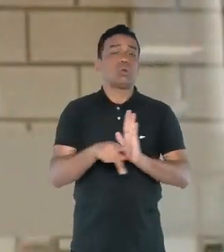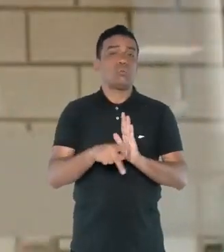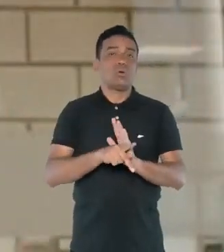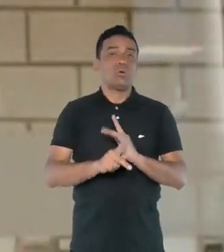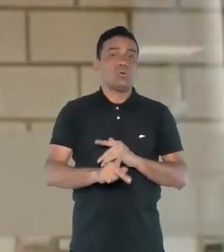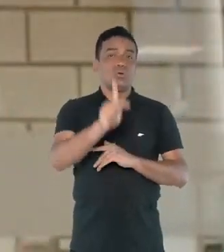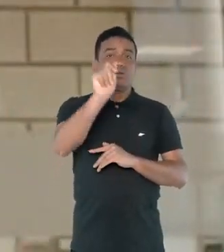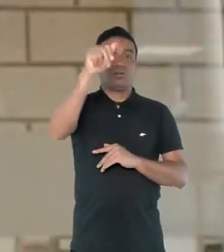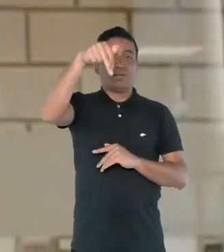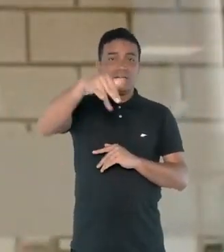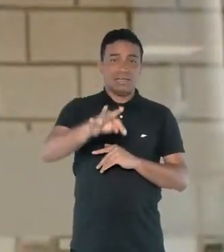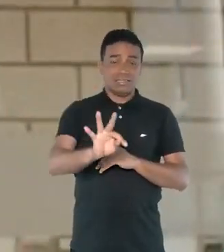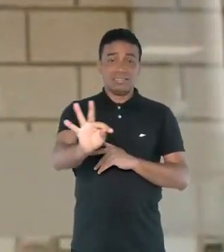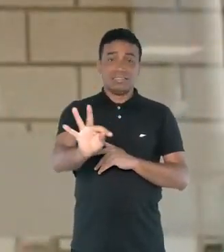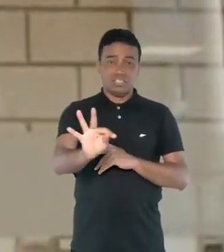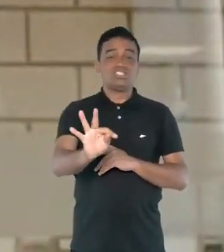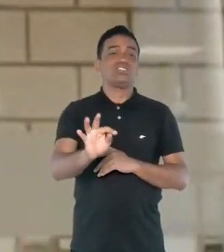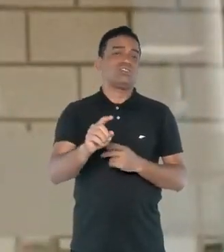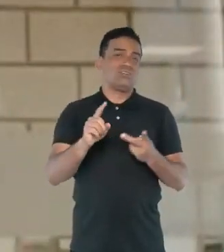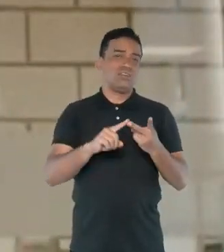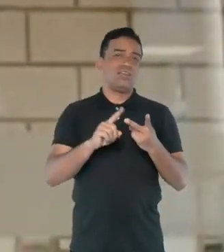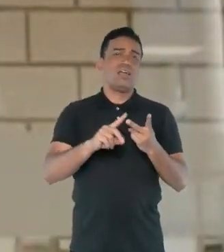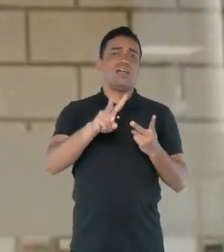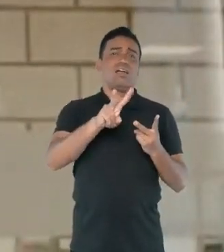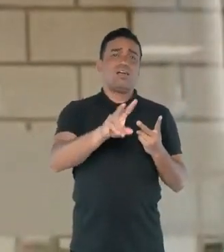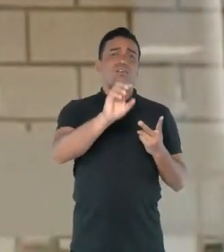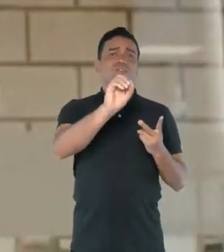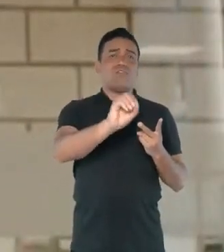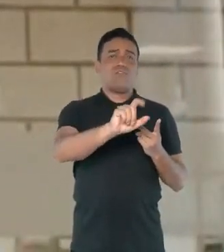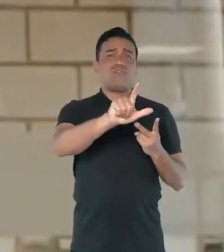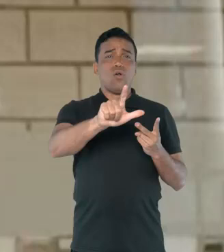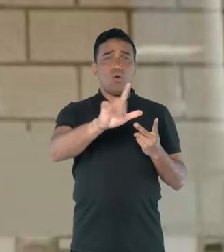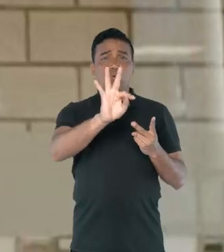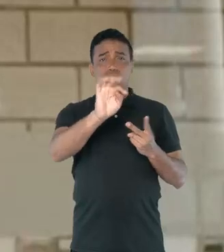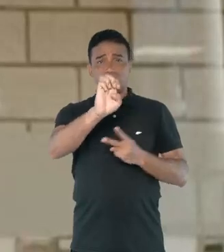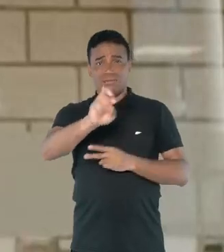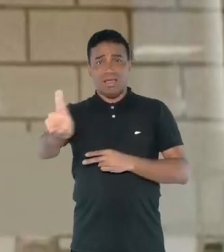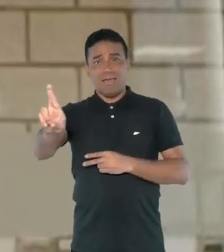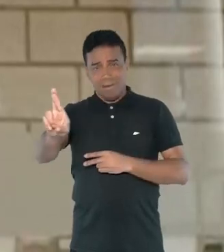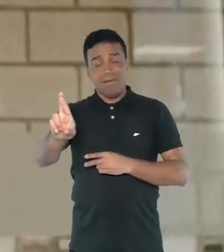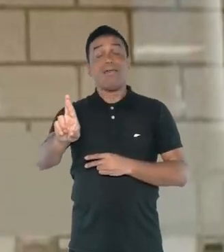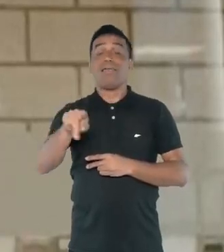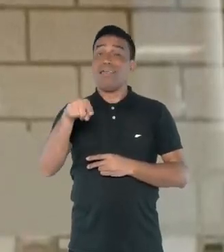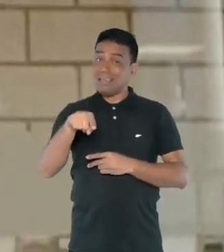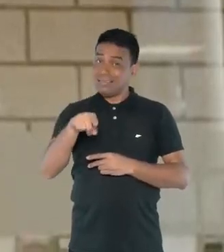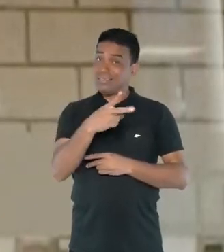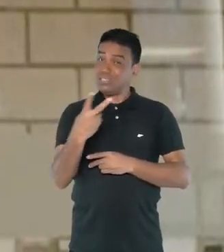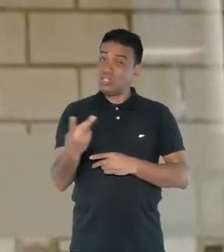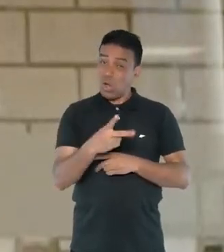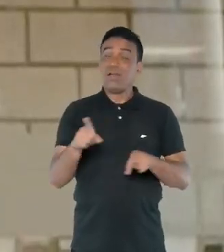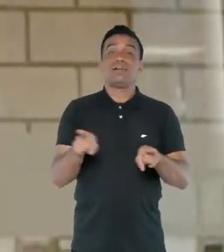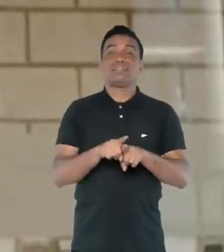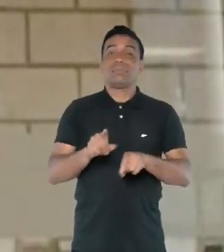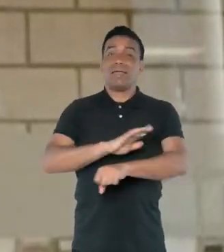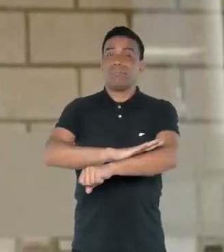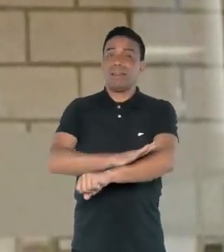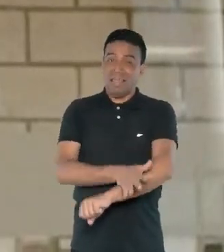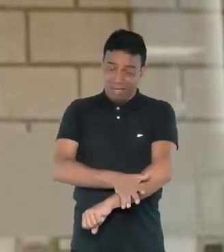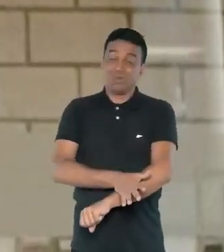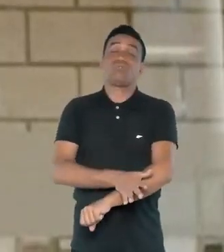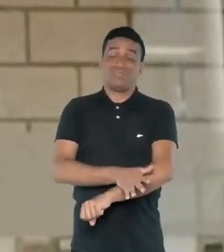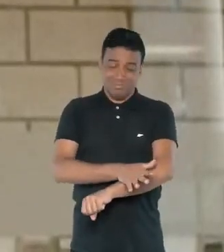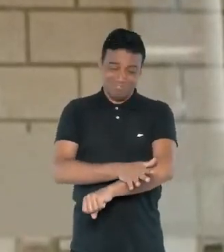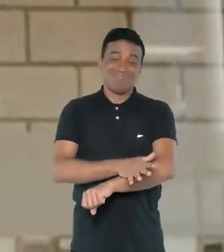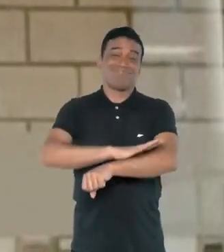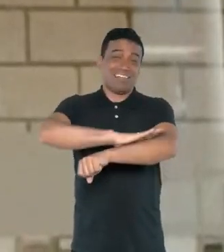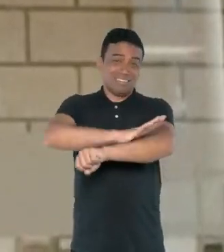o Voltaire, né, que são filósofos também racistas, né? Racistas, e isso coloca uma